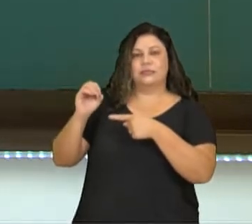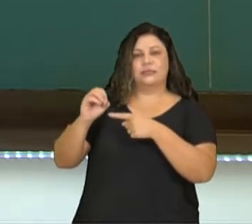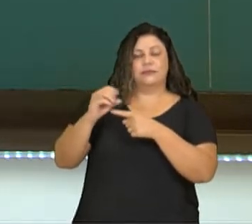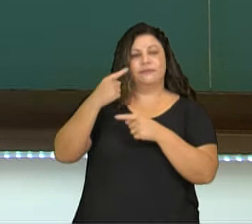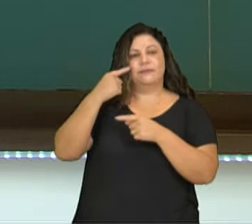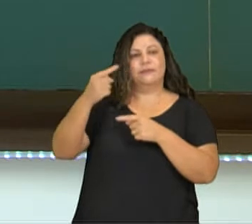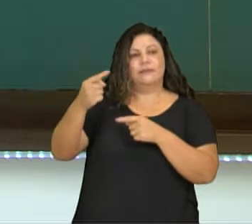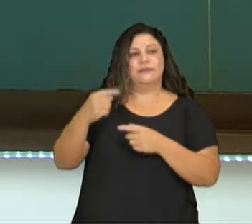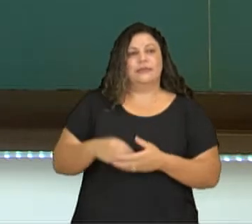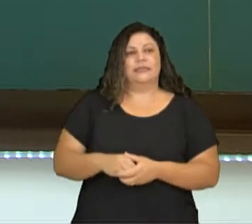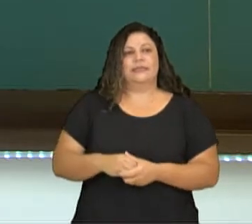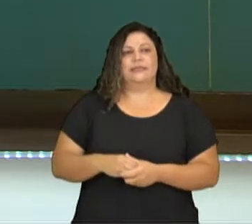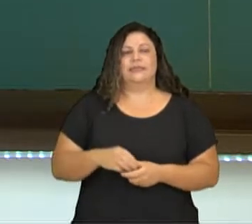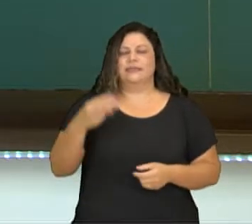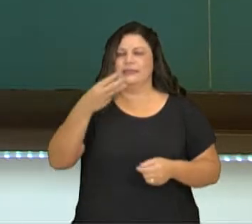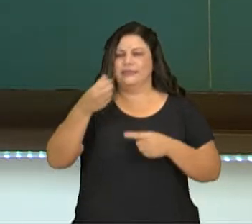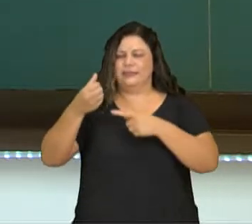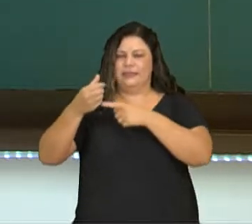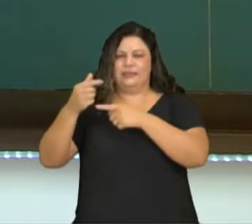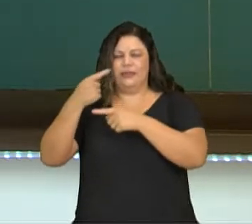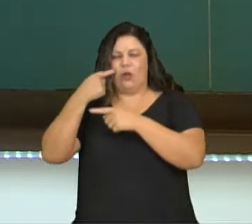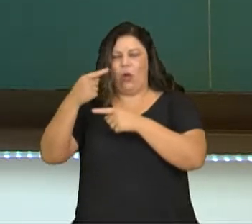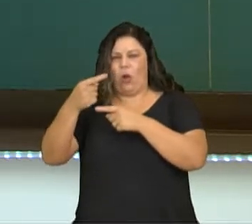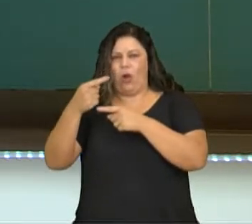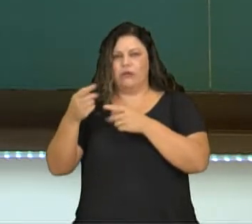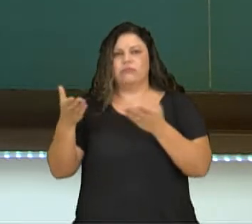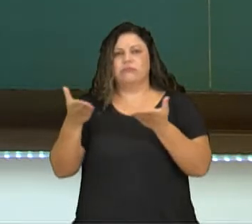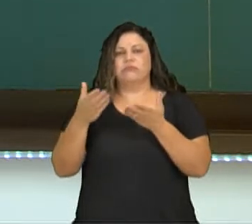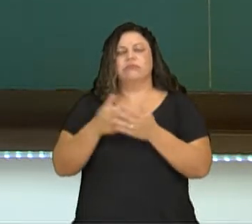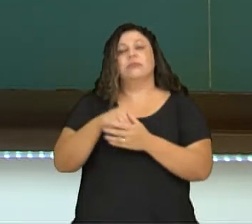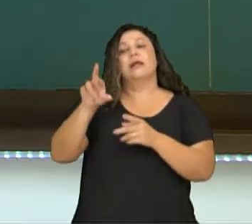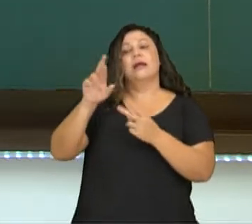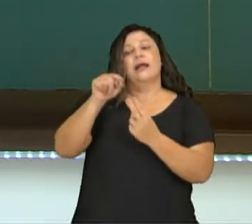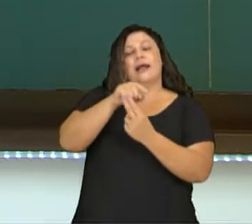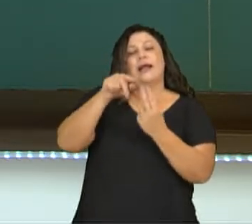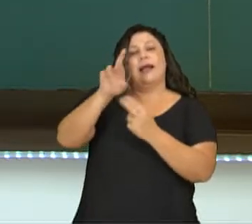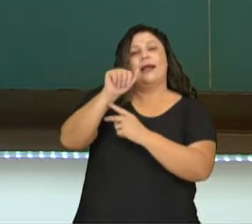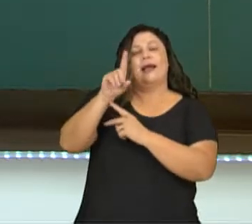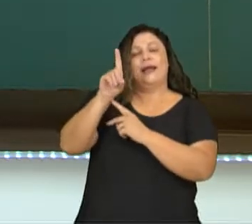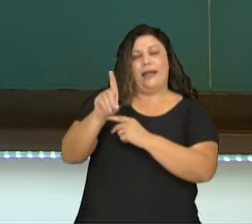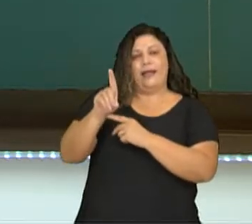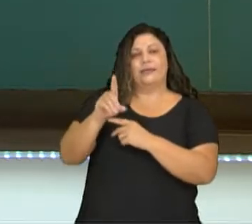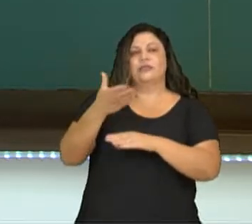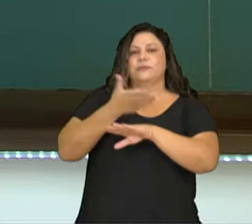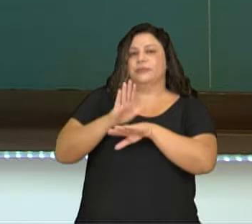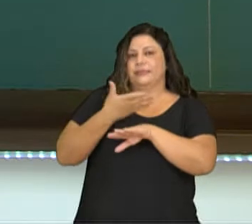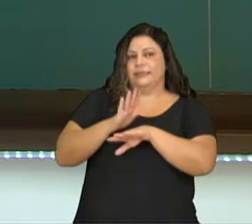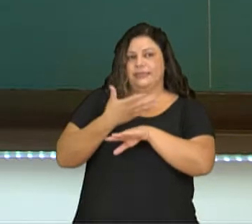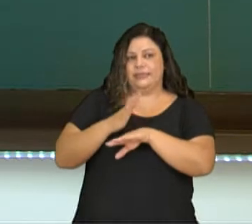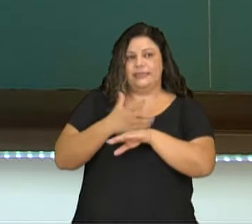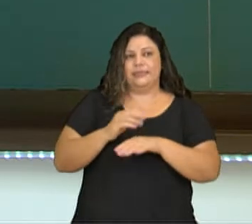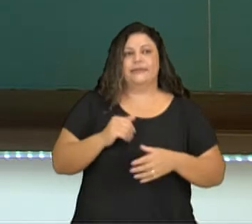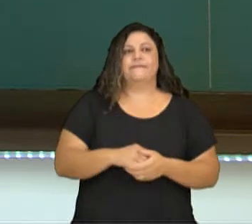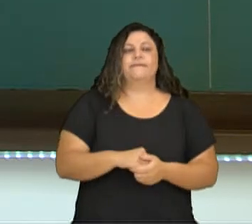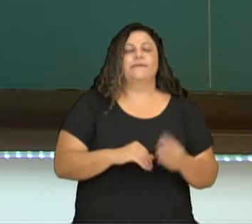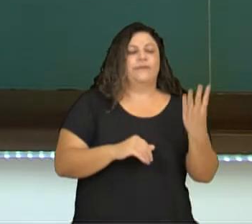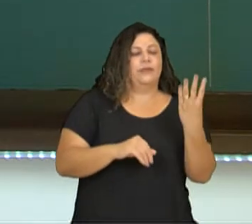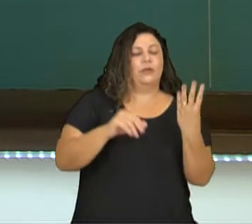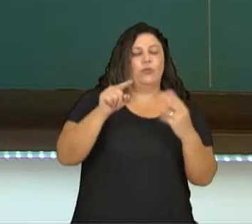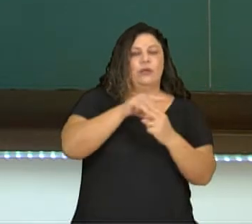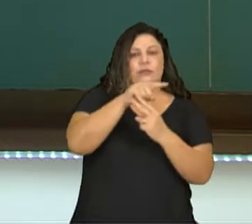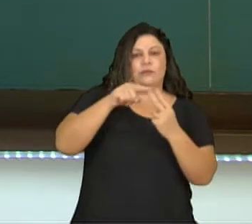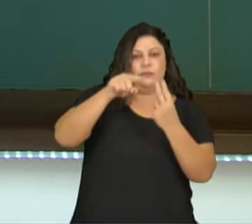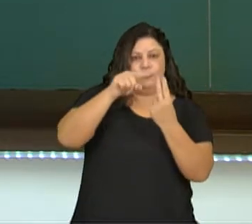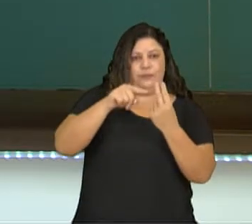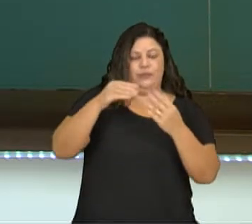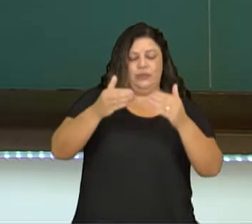Vou usar a fórmula em radianos, que é só para a gente poder treinar, poder aplicar. Então, 4π sobre 3 menos π é π